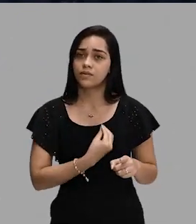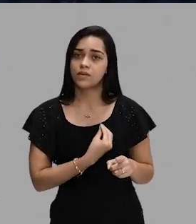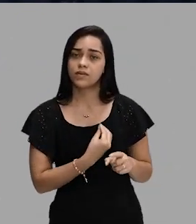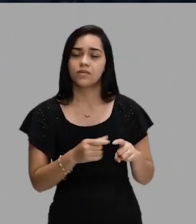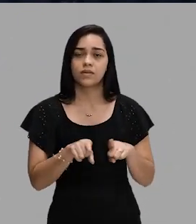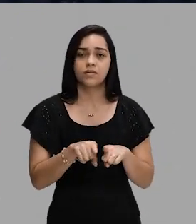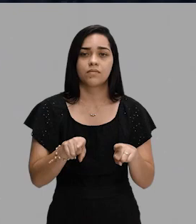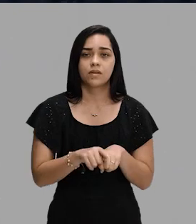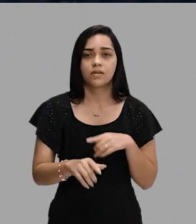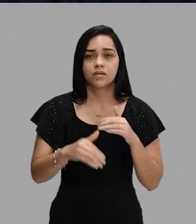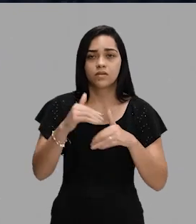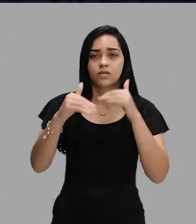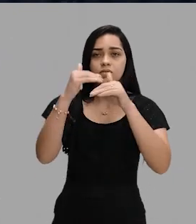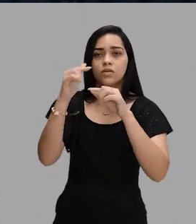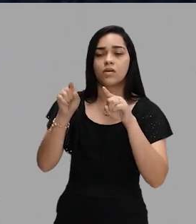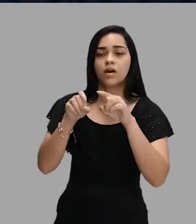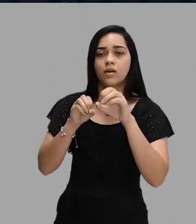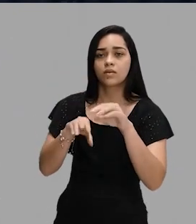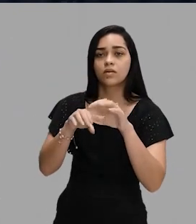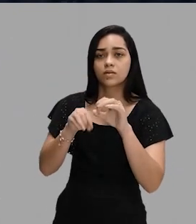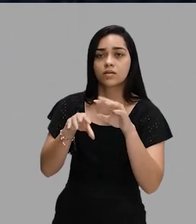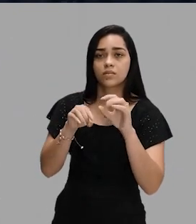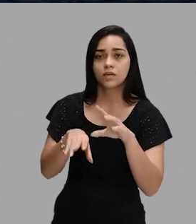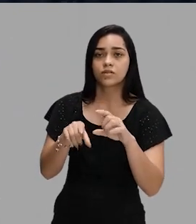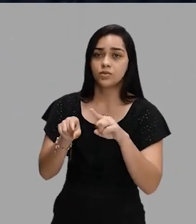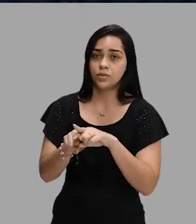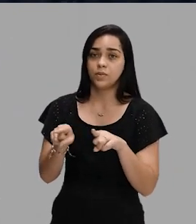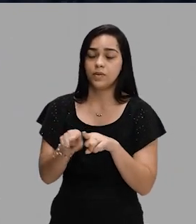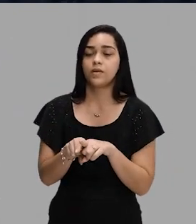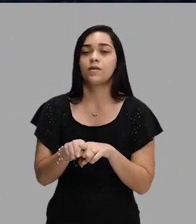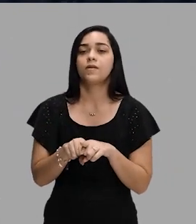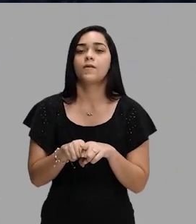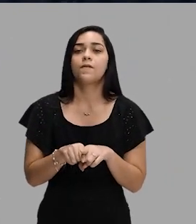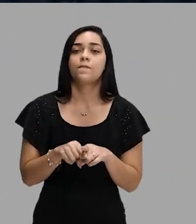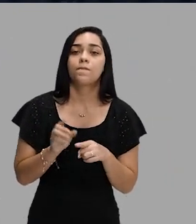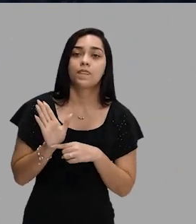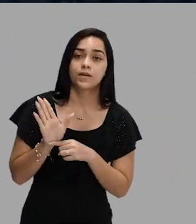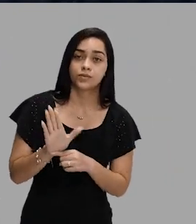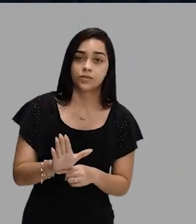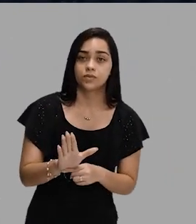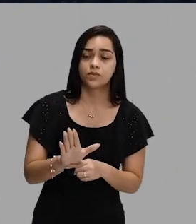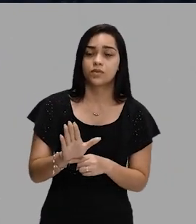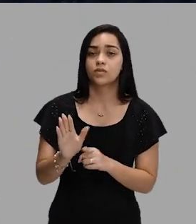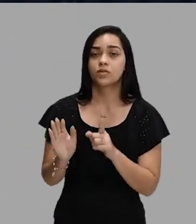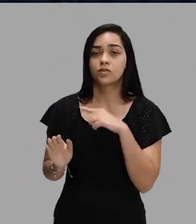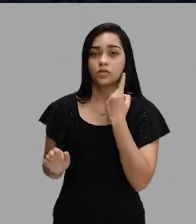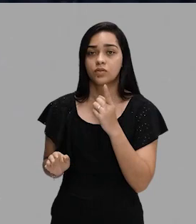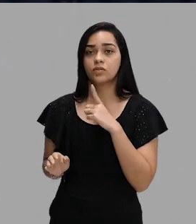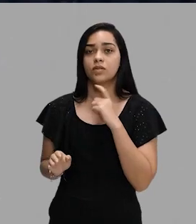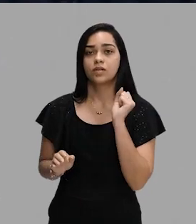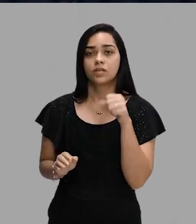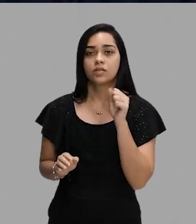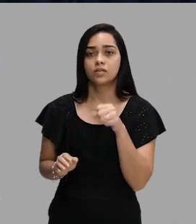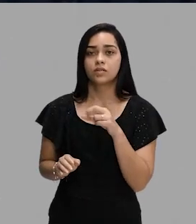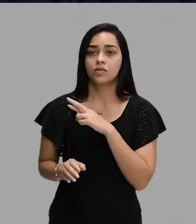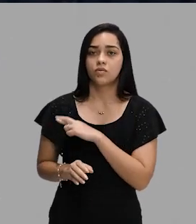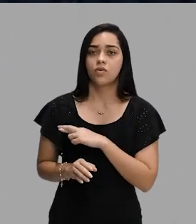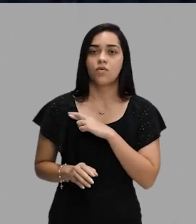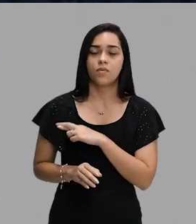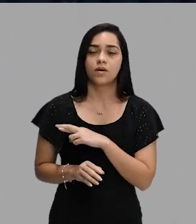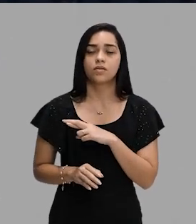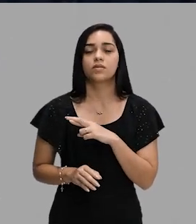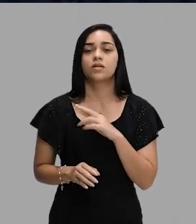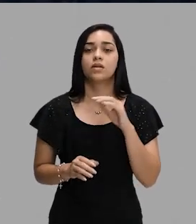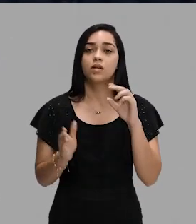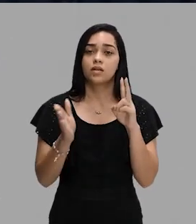se constrói educacionalmente, as contribuições, a gente tem aqui um romance indianista em